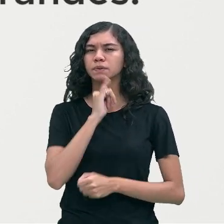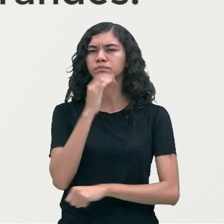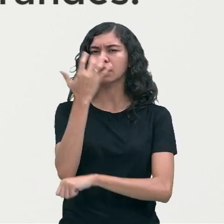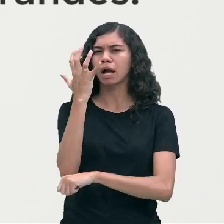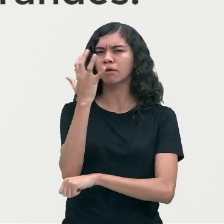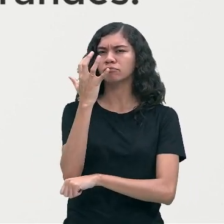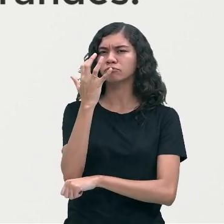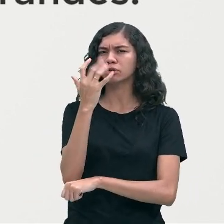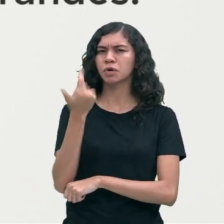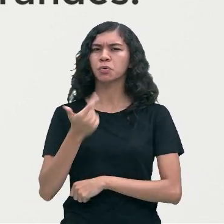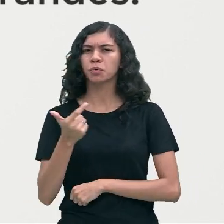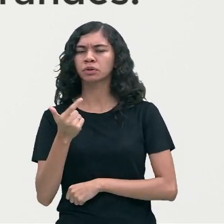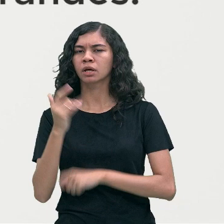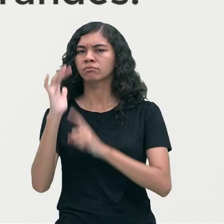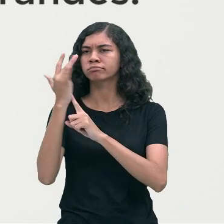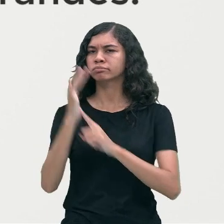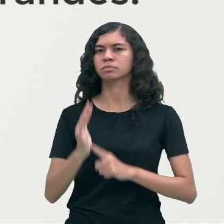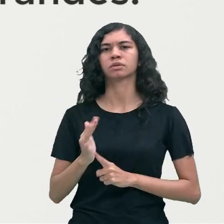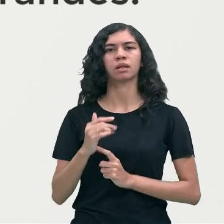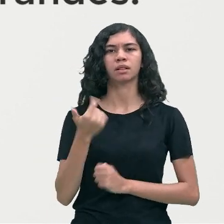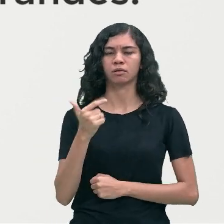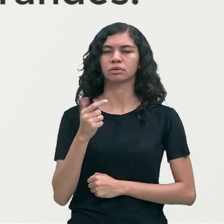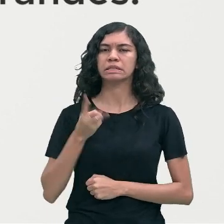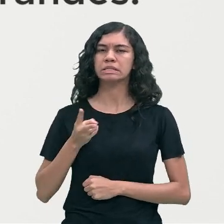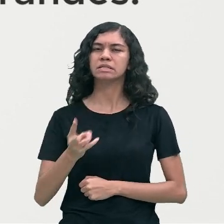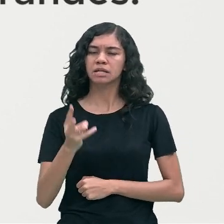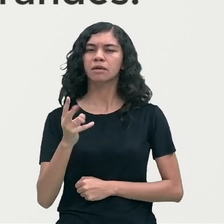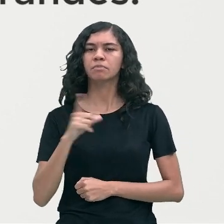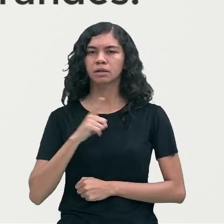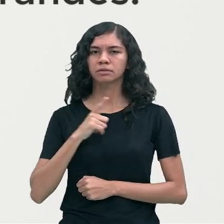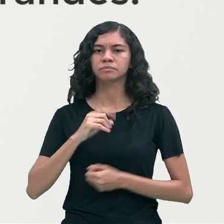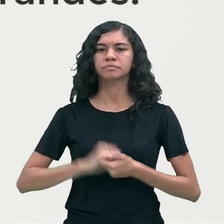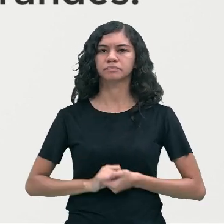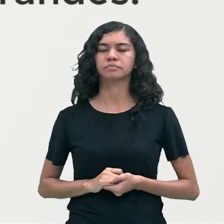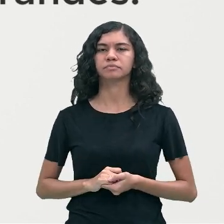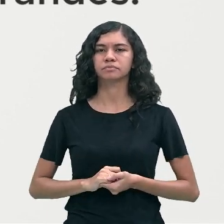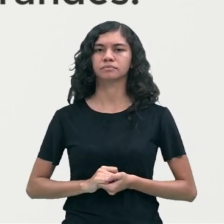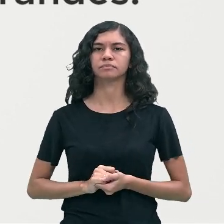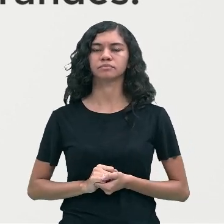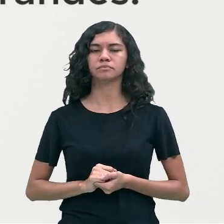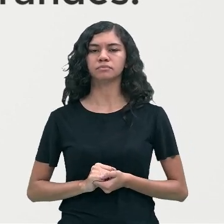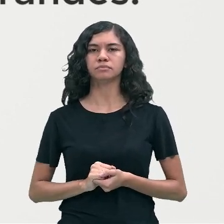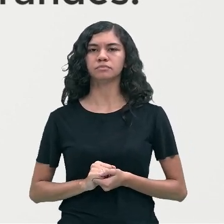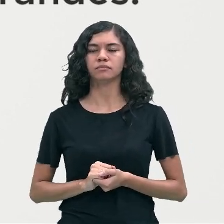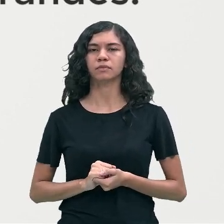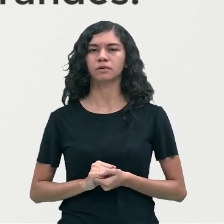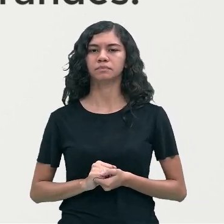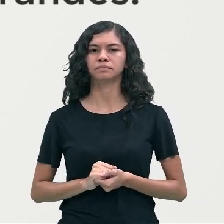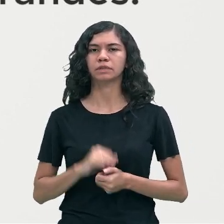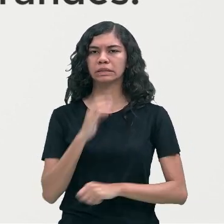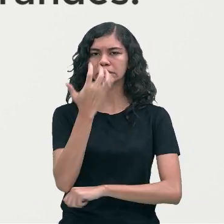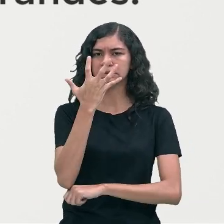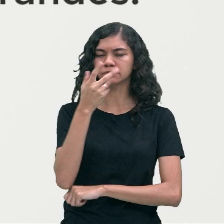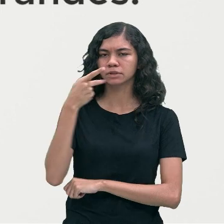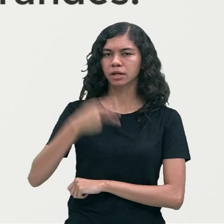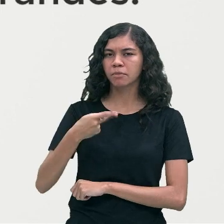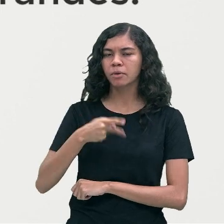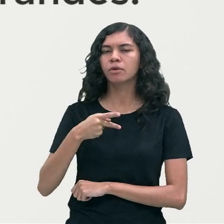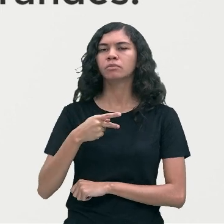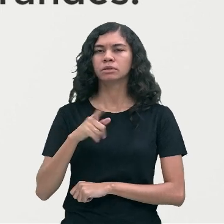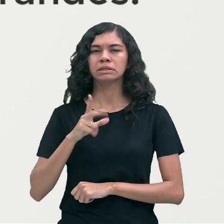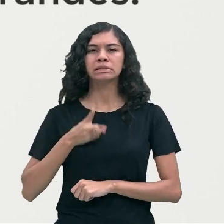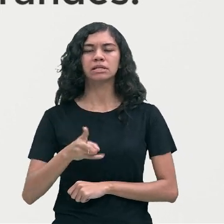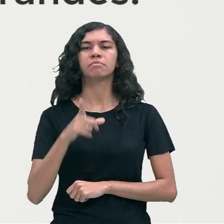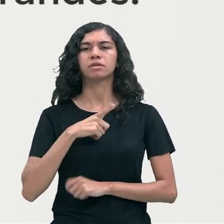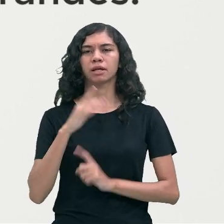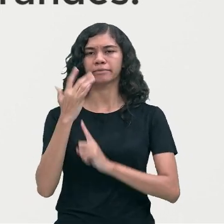caducifólicas, como a gente diz, completamente sem folha, somente a estrutura da árvore. Não, nossas árvores, nossas formações vegetais sempre